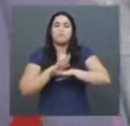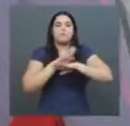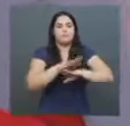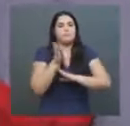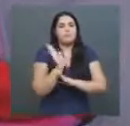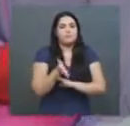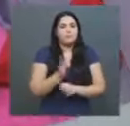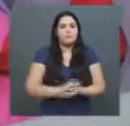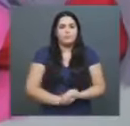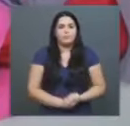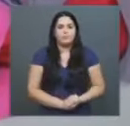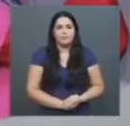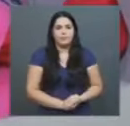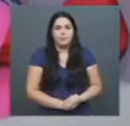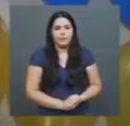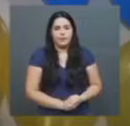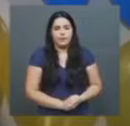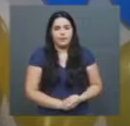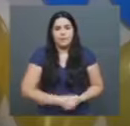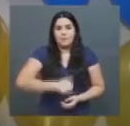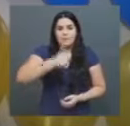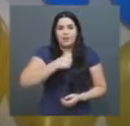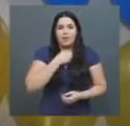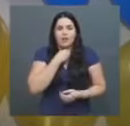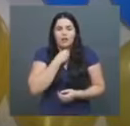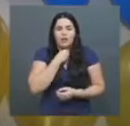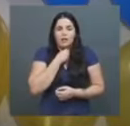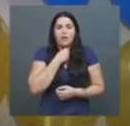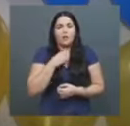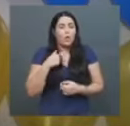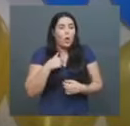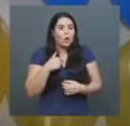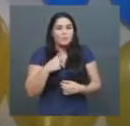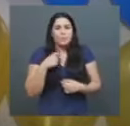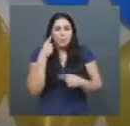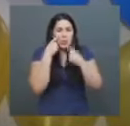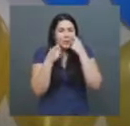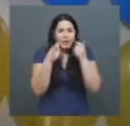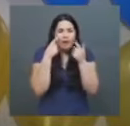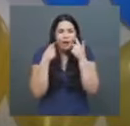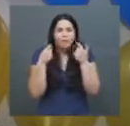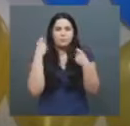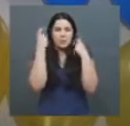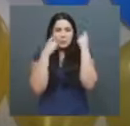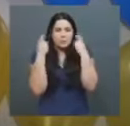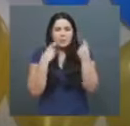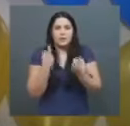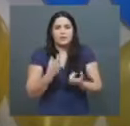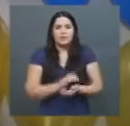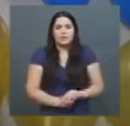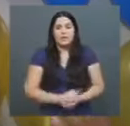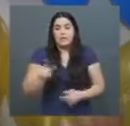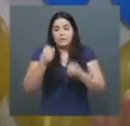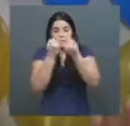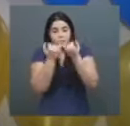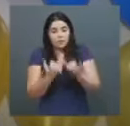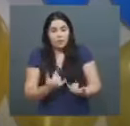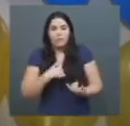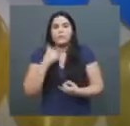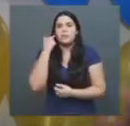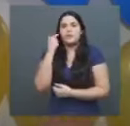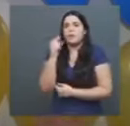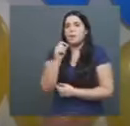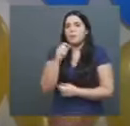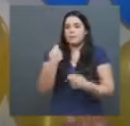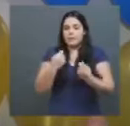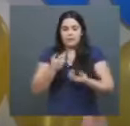situação de desespero. A primeira vez que ela engasgou, eu fiquei doidinha, eu até chorei. Aí eles me explicaram que eu achava que tinha que colocar a criança